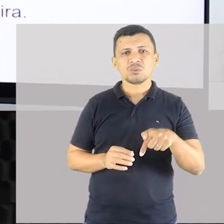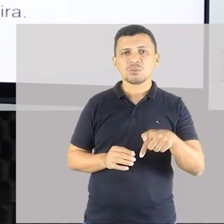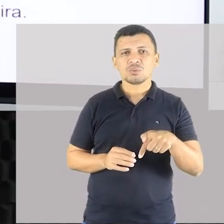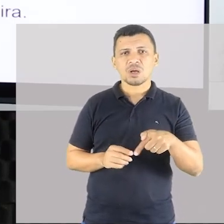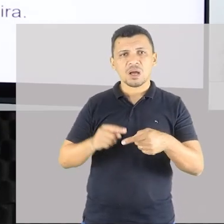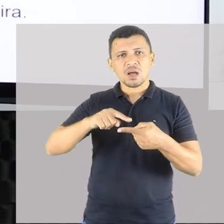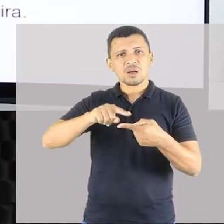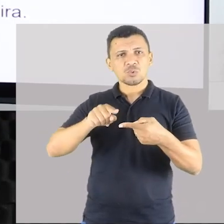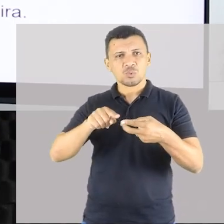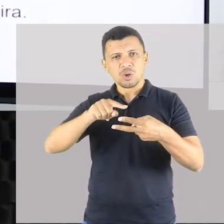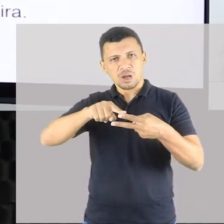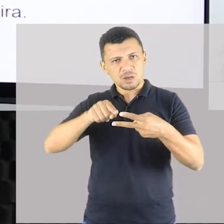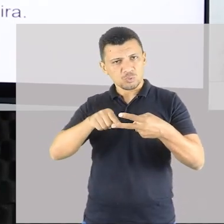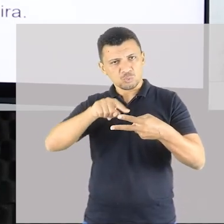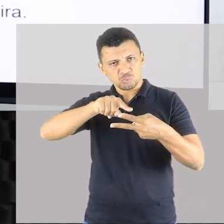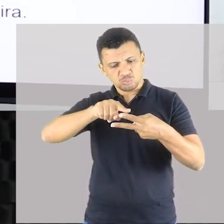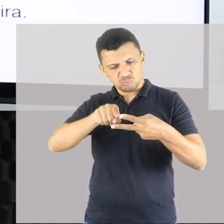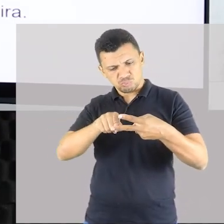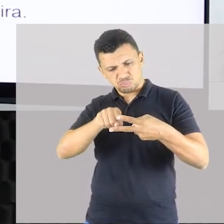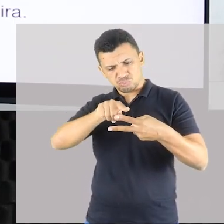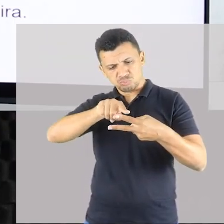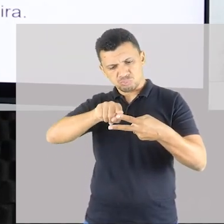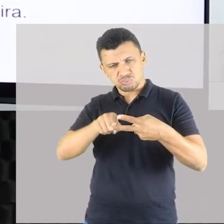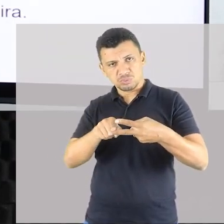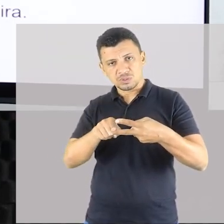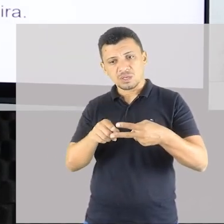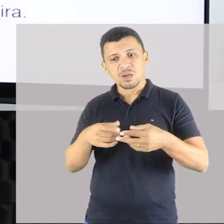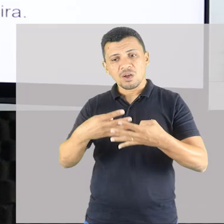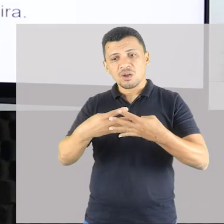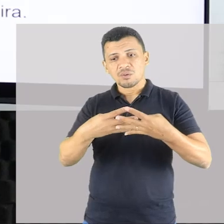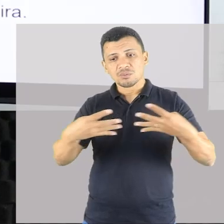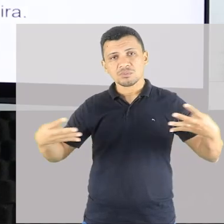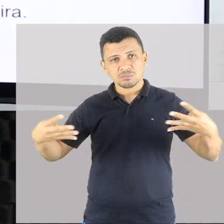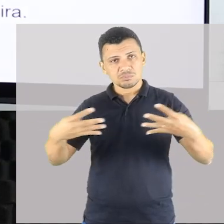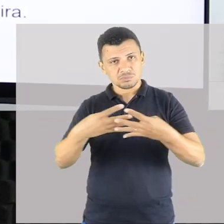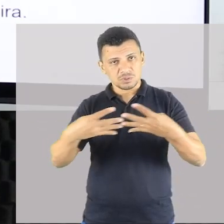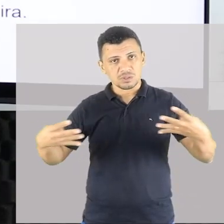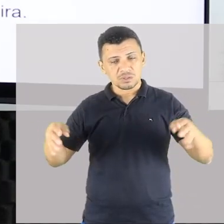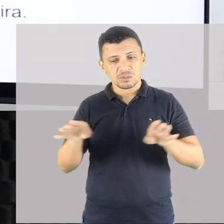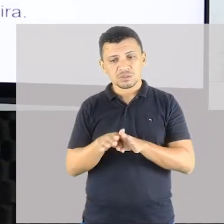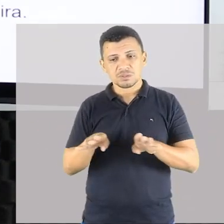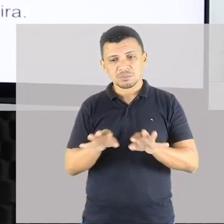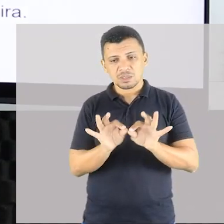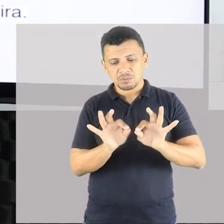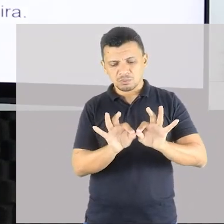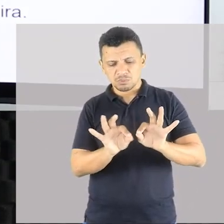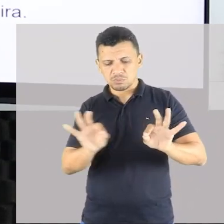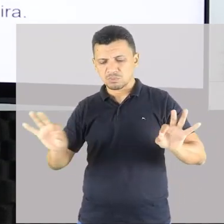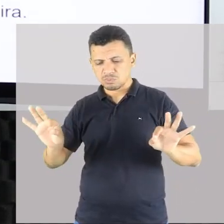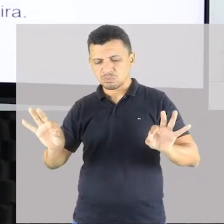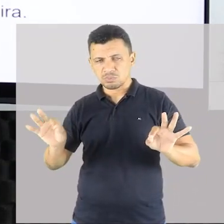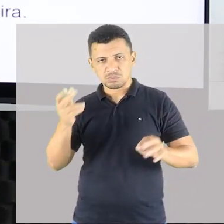com as linhas do campo e a reta normal. É esse ângulo θ.